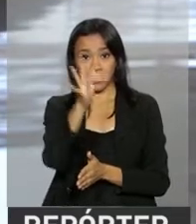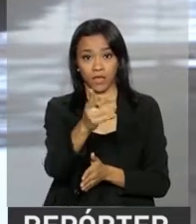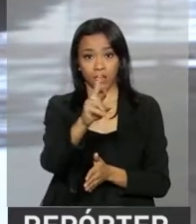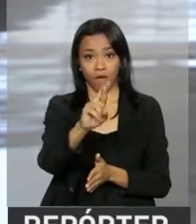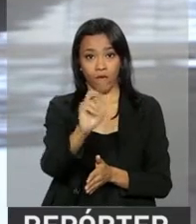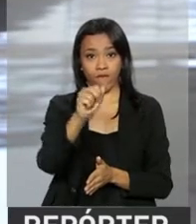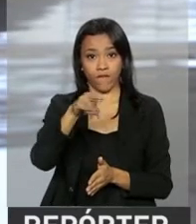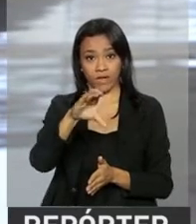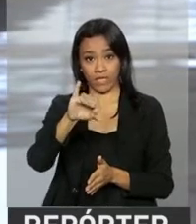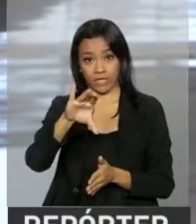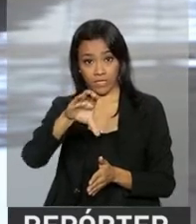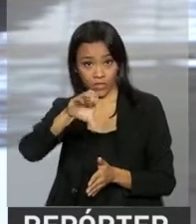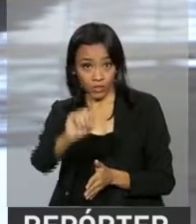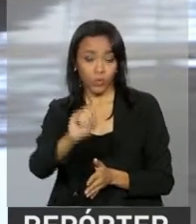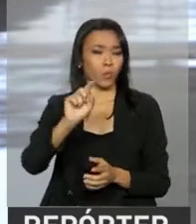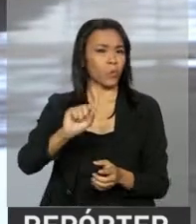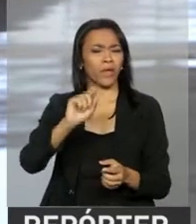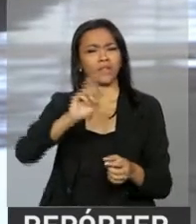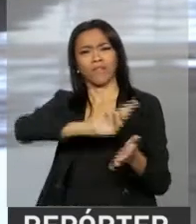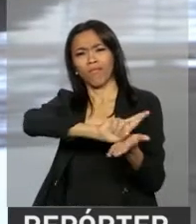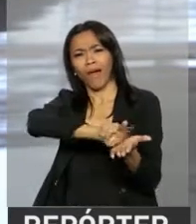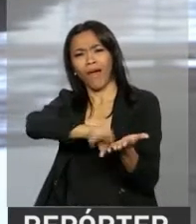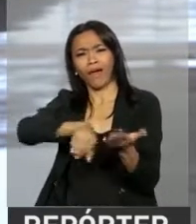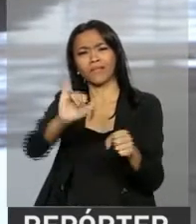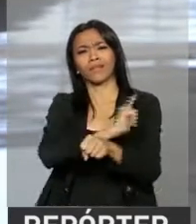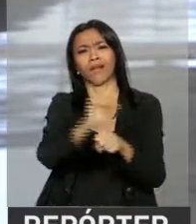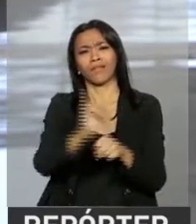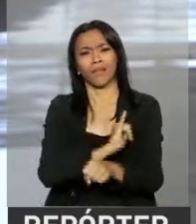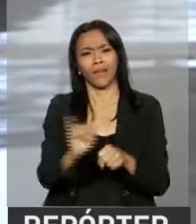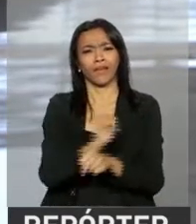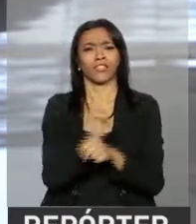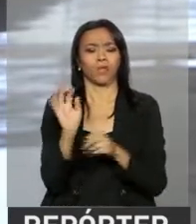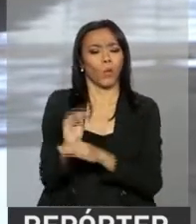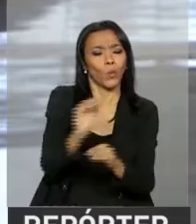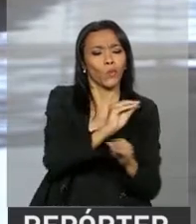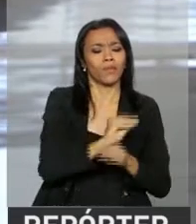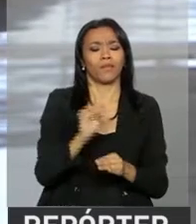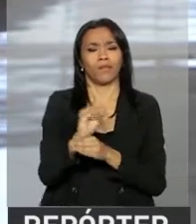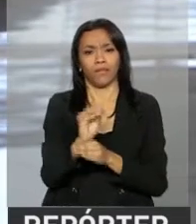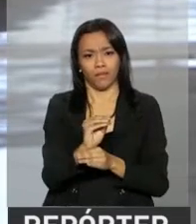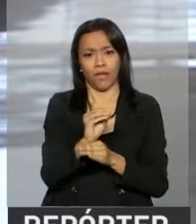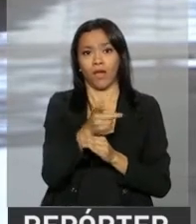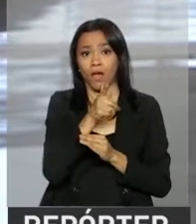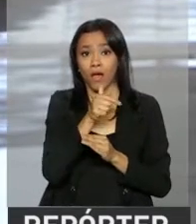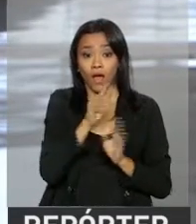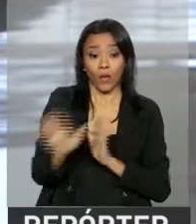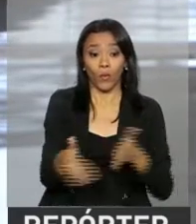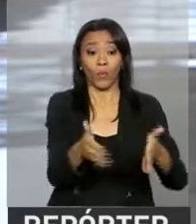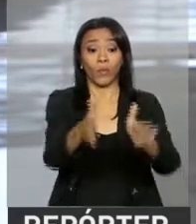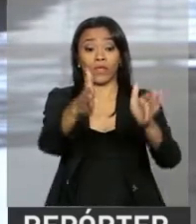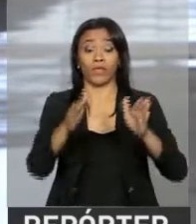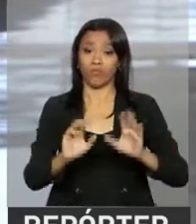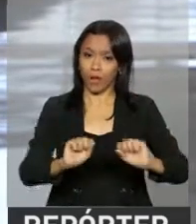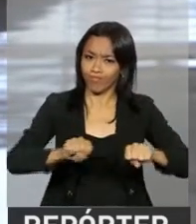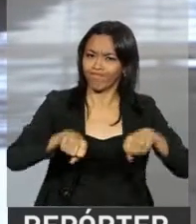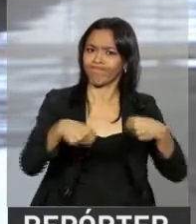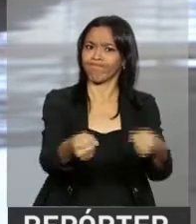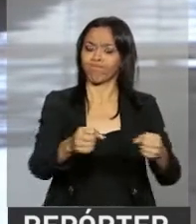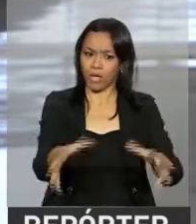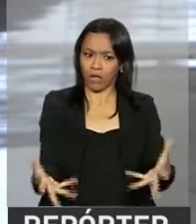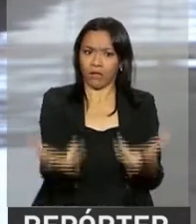chico prevê uma série de ações e de investimentos de curto médio e longo prazos para recuperar e revitalizar